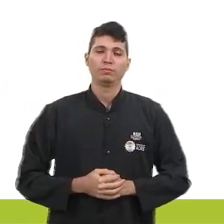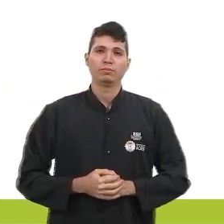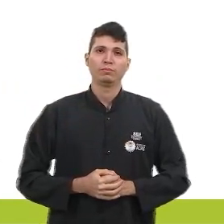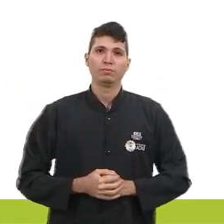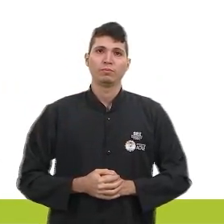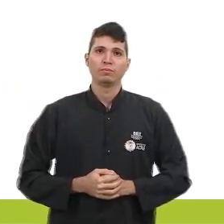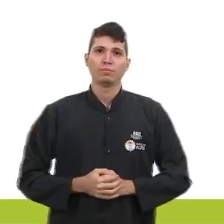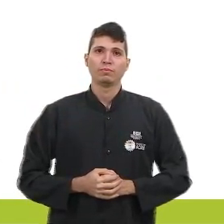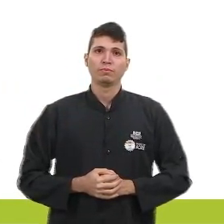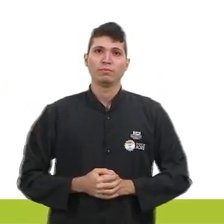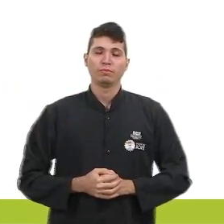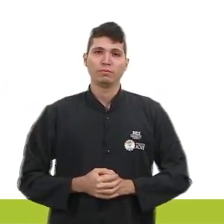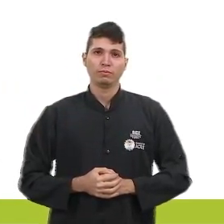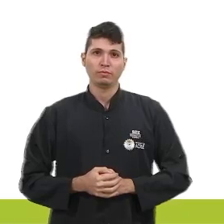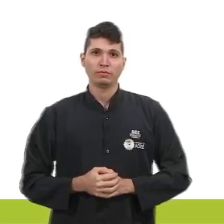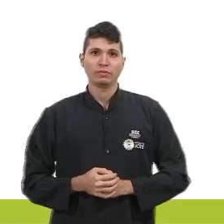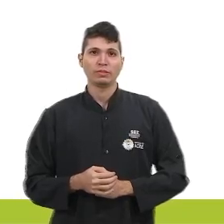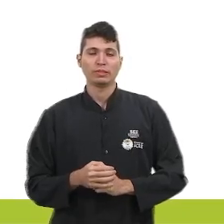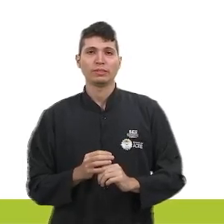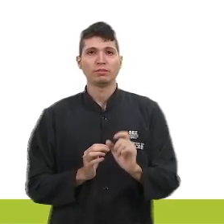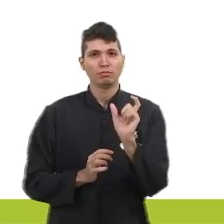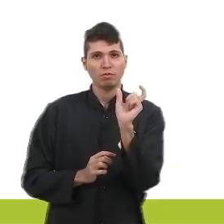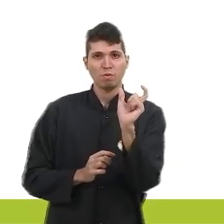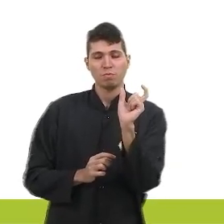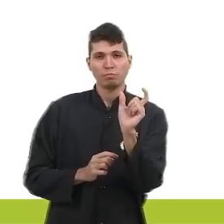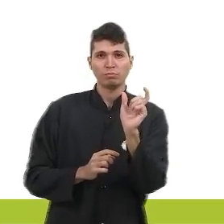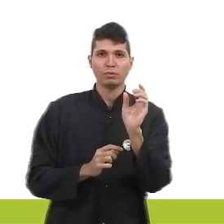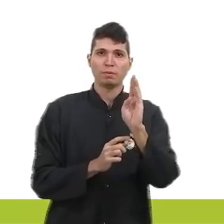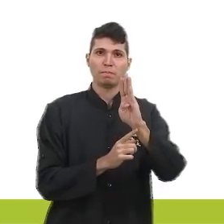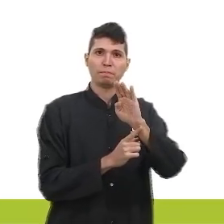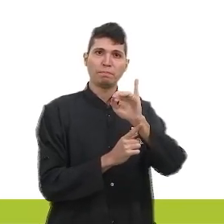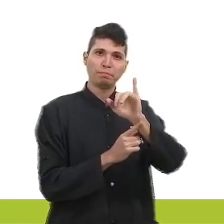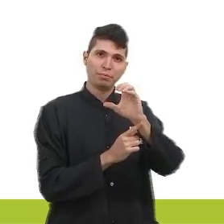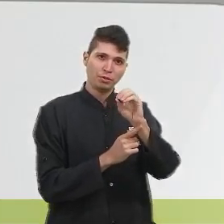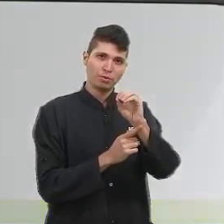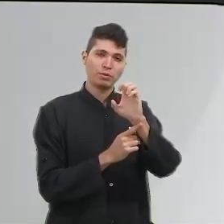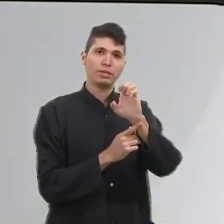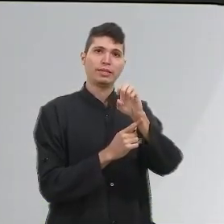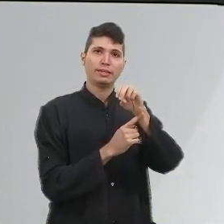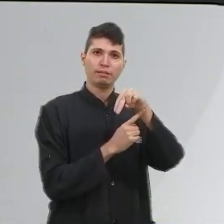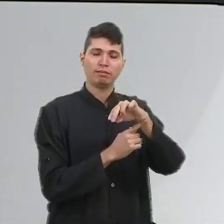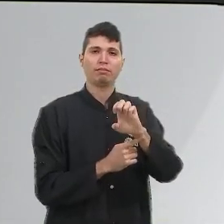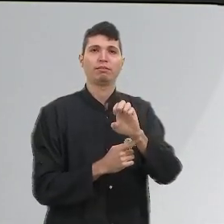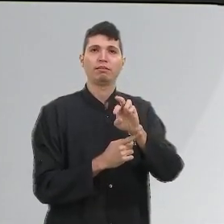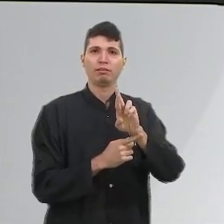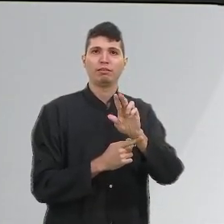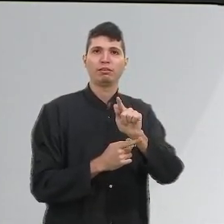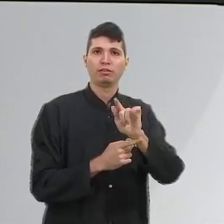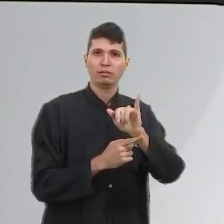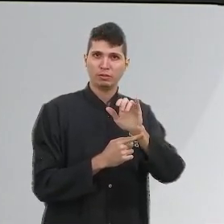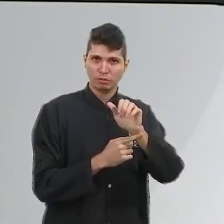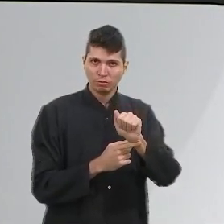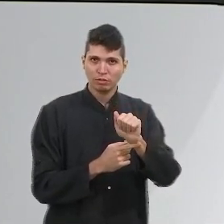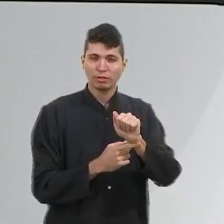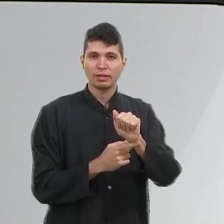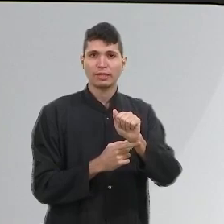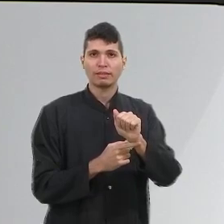uma bioenergia, uma energia que foi produzido a partir do